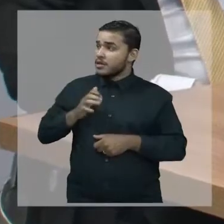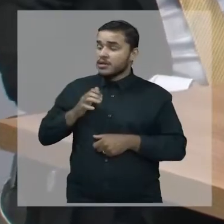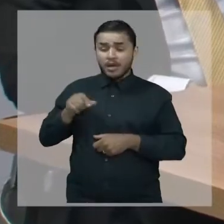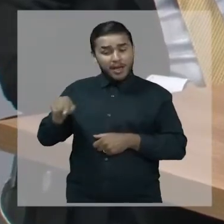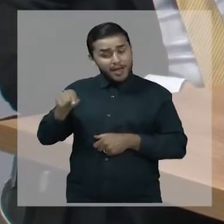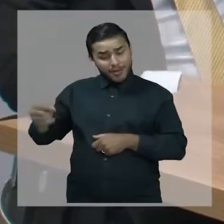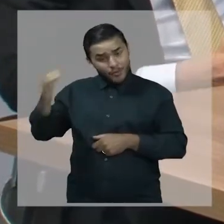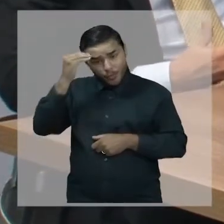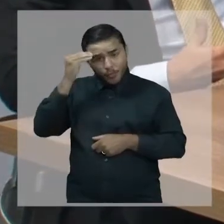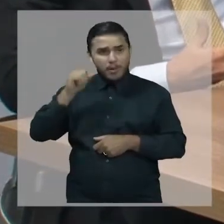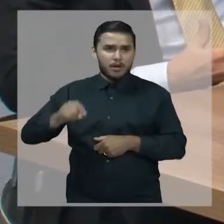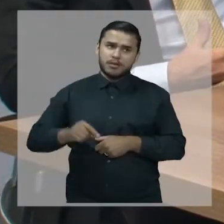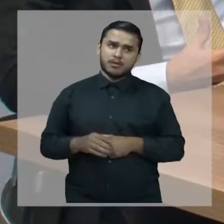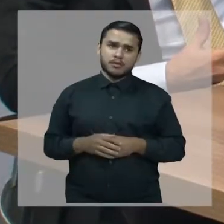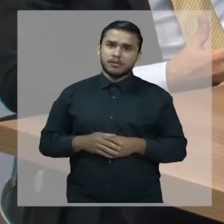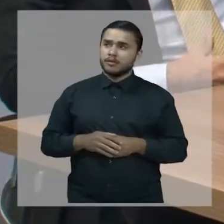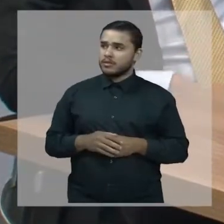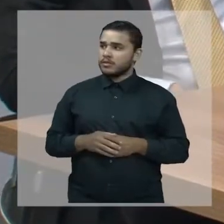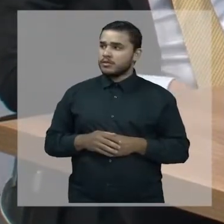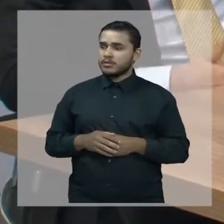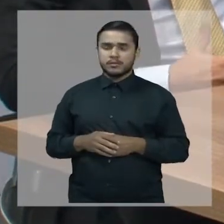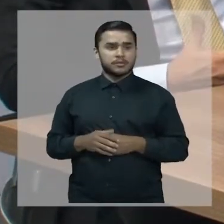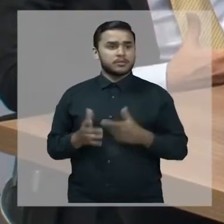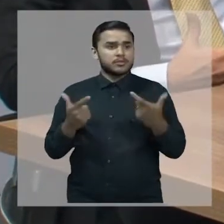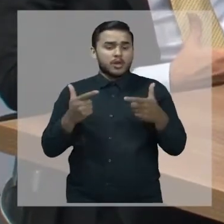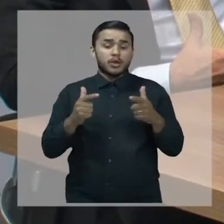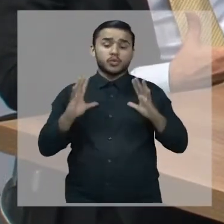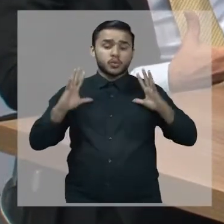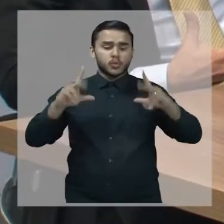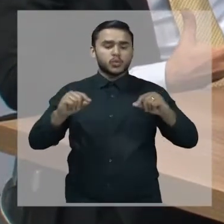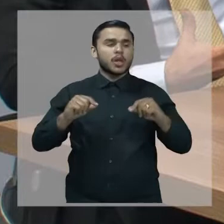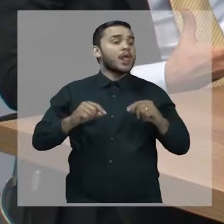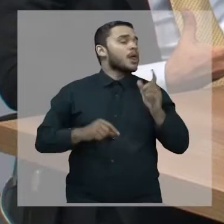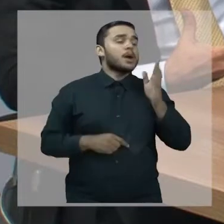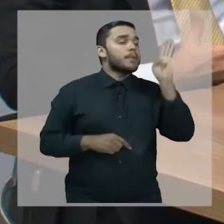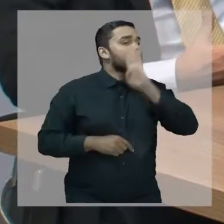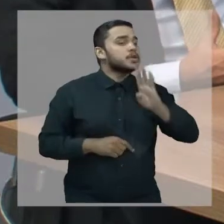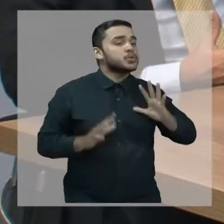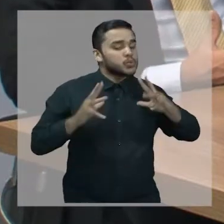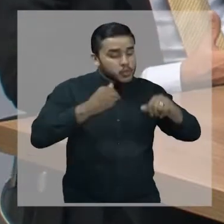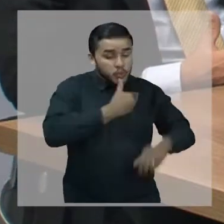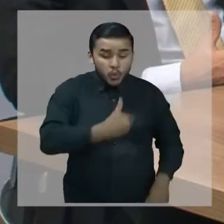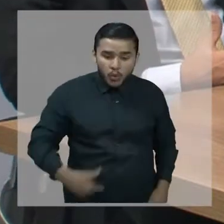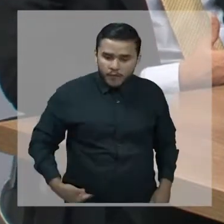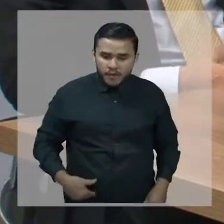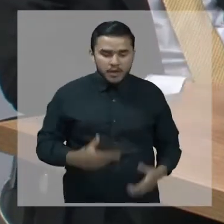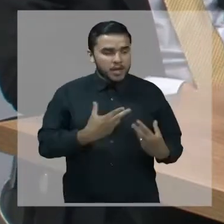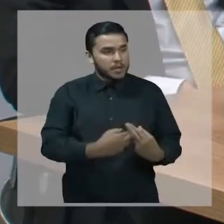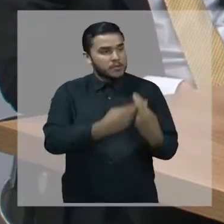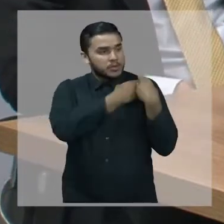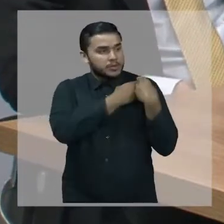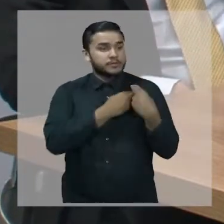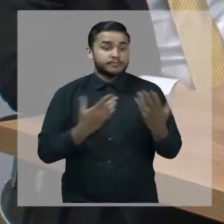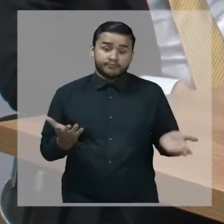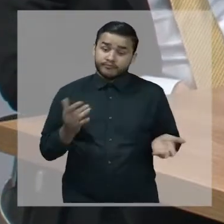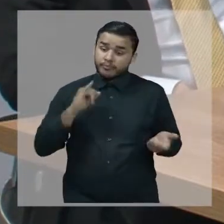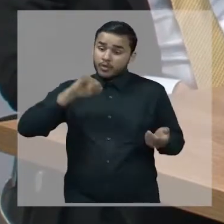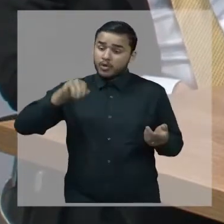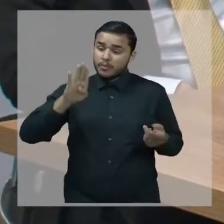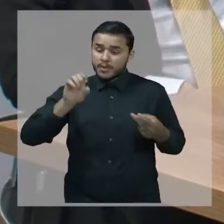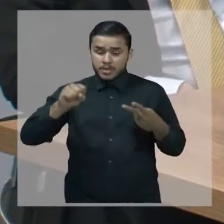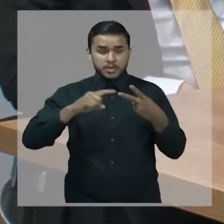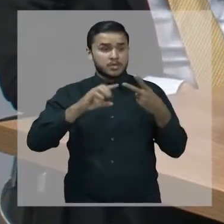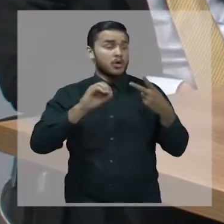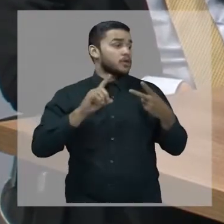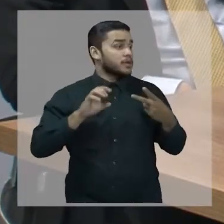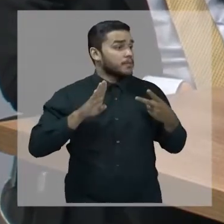que você tem no Não, Brasil. por causa da elite Muito estatal. mais. Não tem elite Nada de privada. elite O Brasil é estatal. um país quase estatal, por exemplo. Você Professor, coloca 42%. a responsabilidade da corrupção